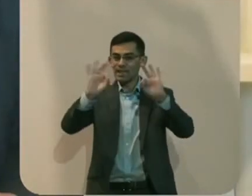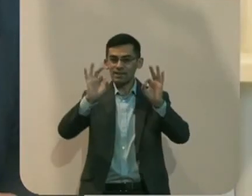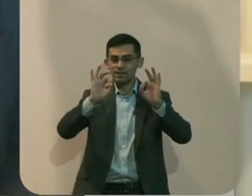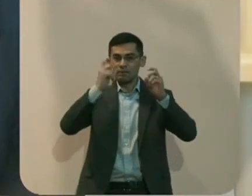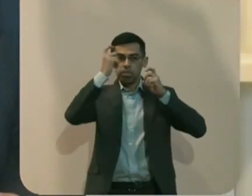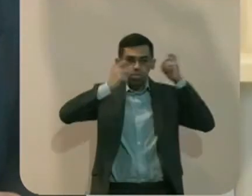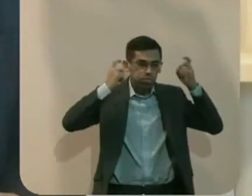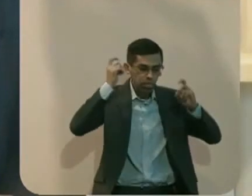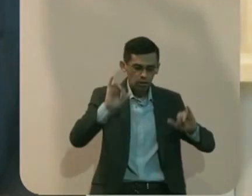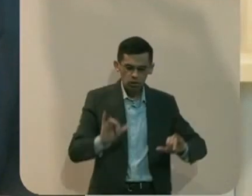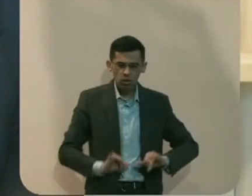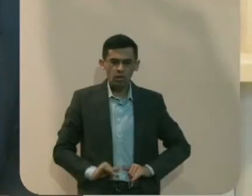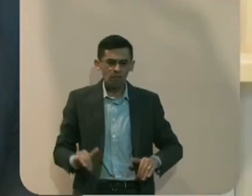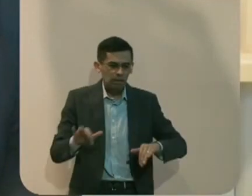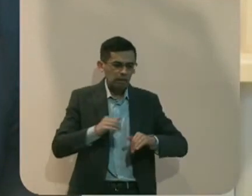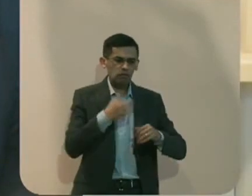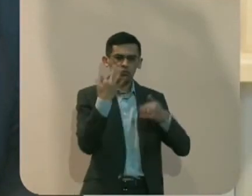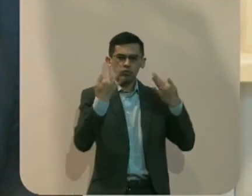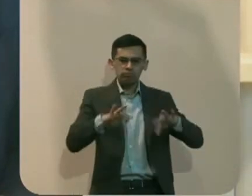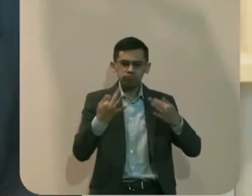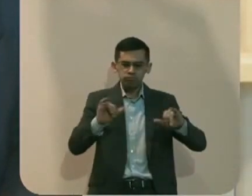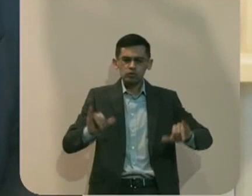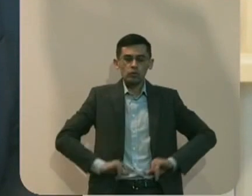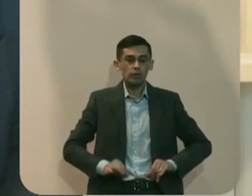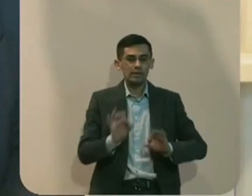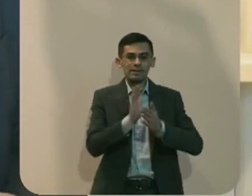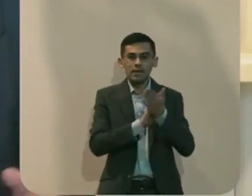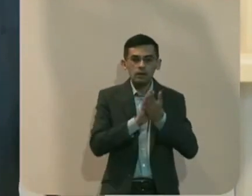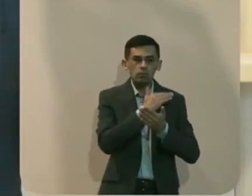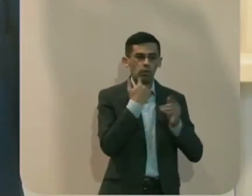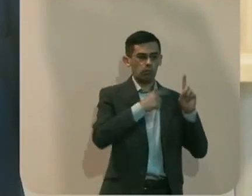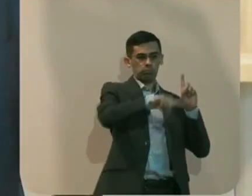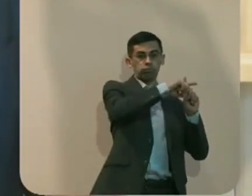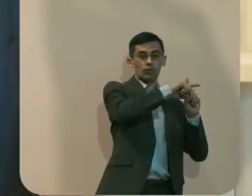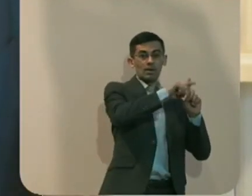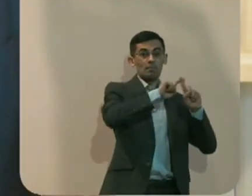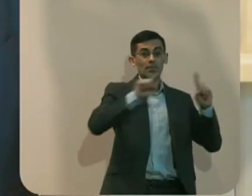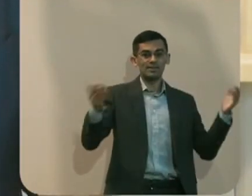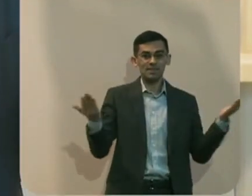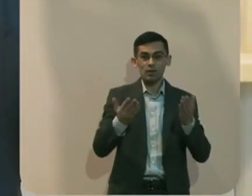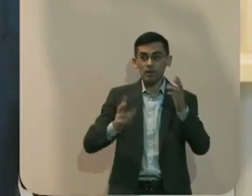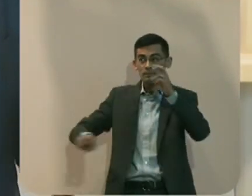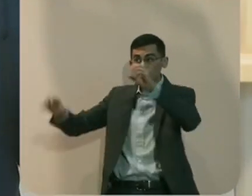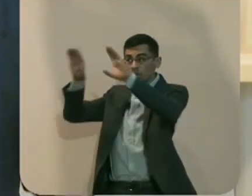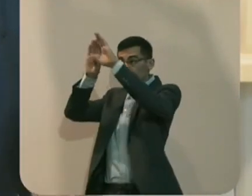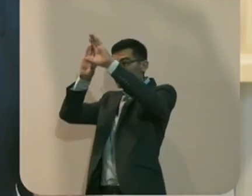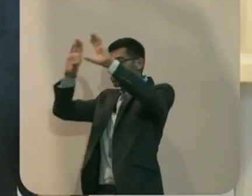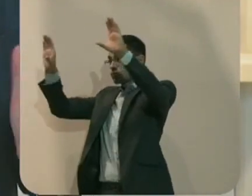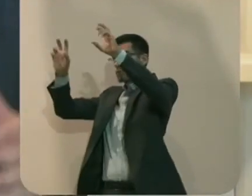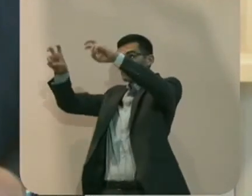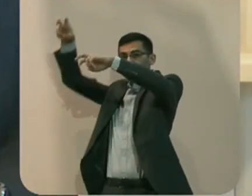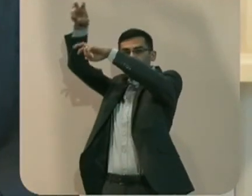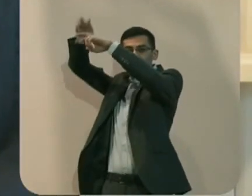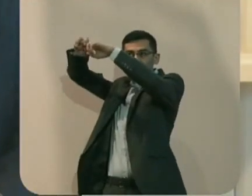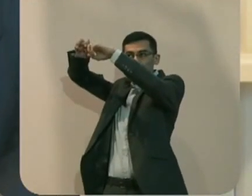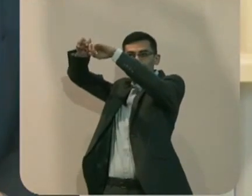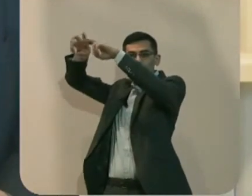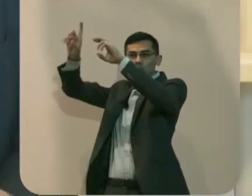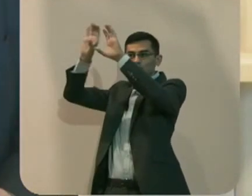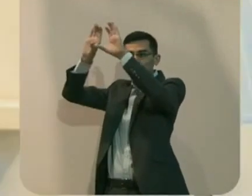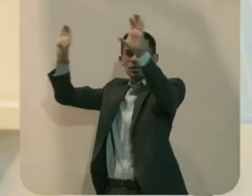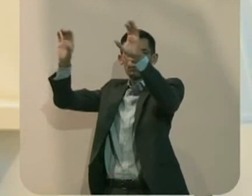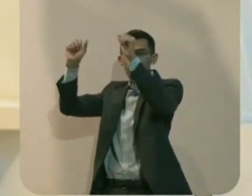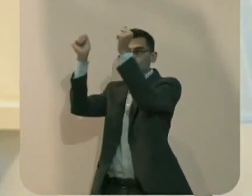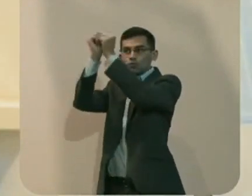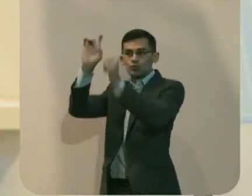importou com a humilhação de morrer na cruz e agora está sentado ao lado direito do trono